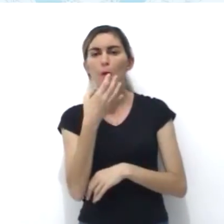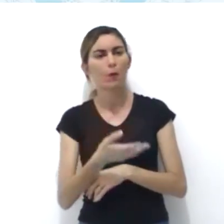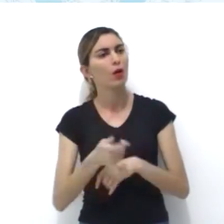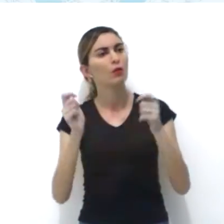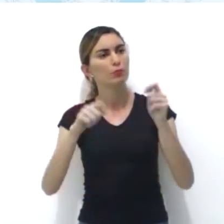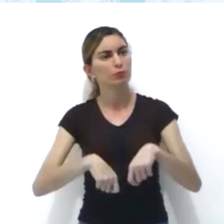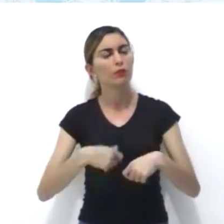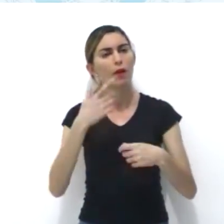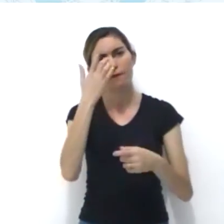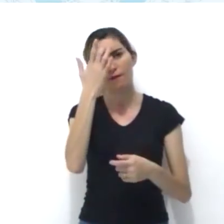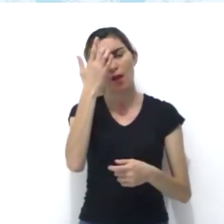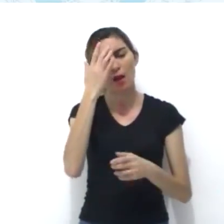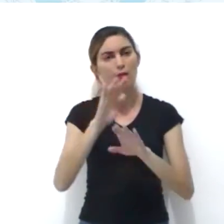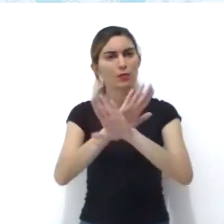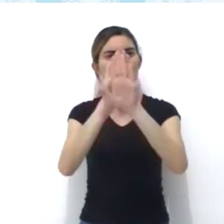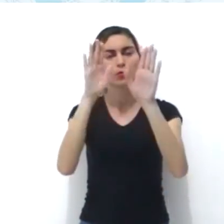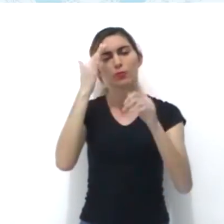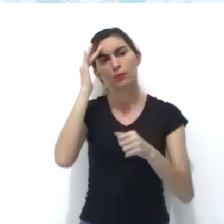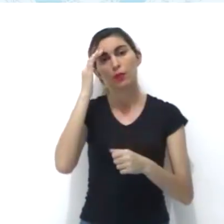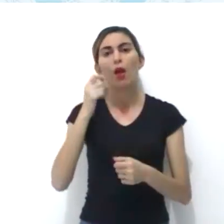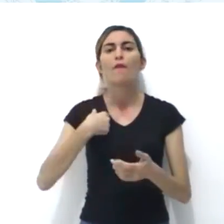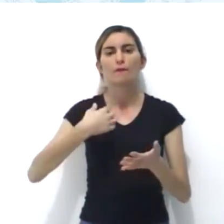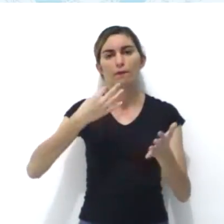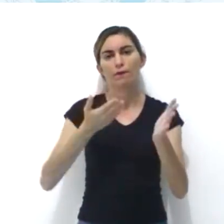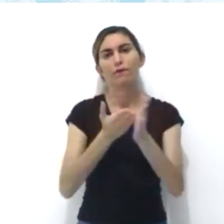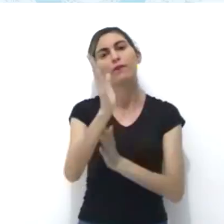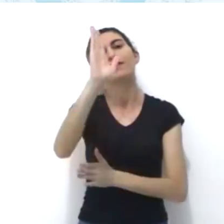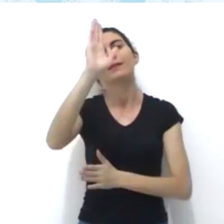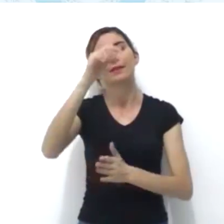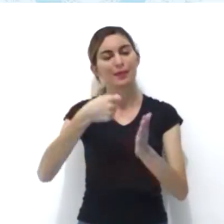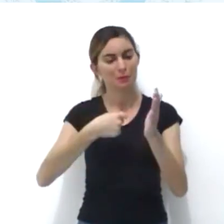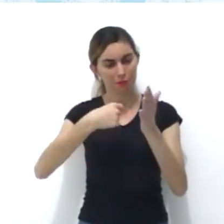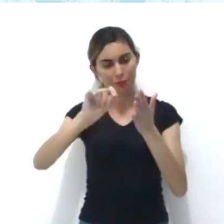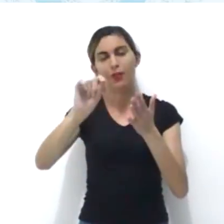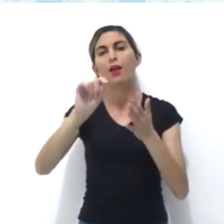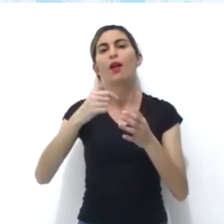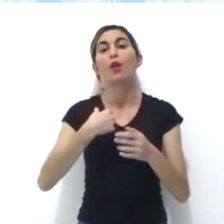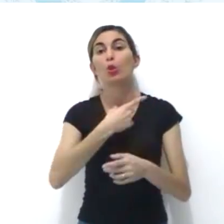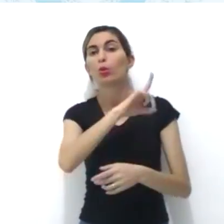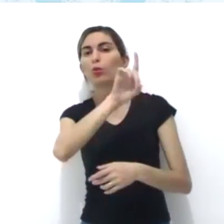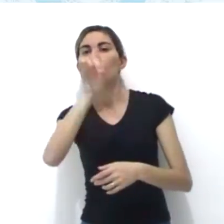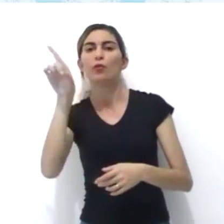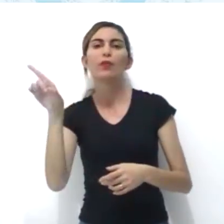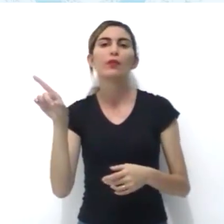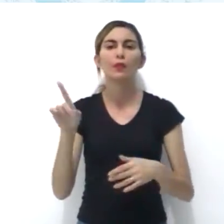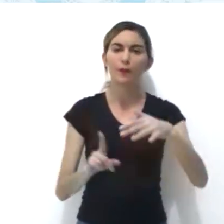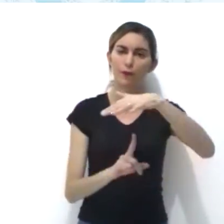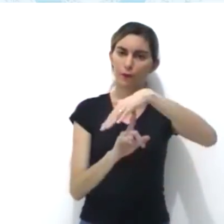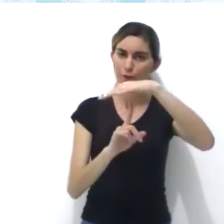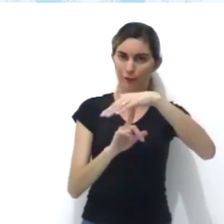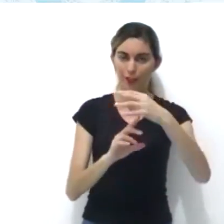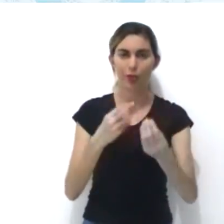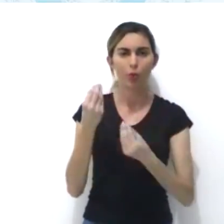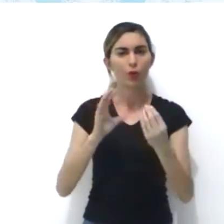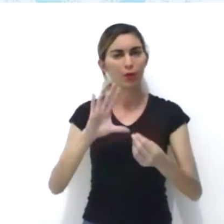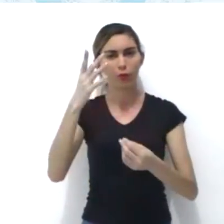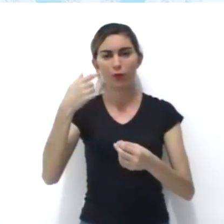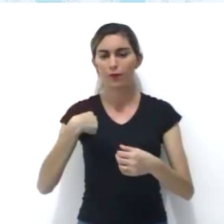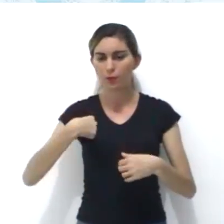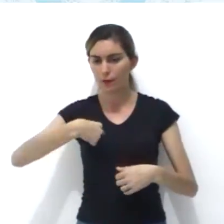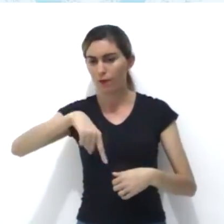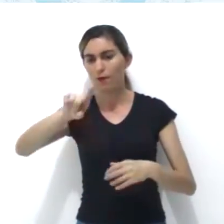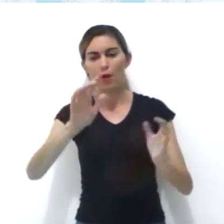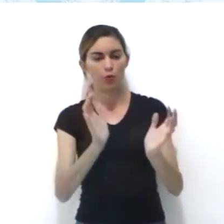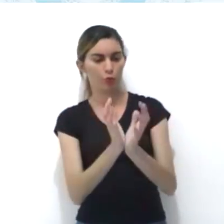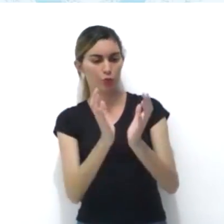foi boa, é fácil de compreensão, aí eles vão validar a tua apresentação, e aí no dia da feira, quando acontecer a